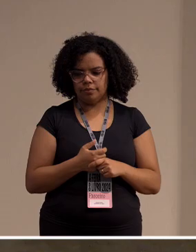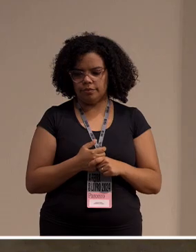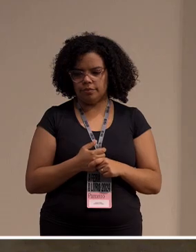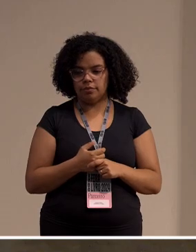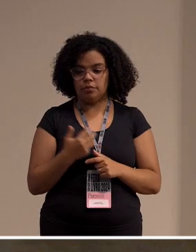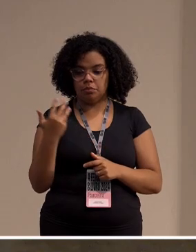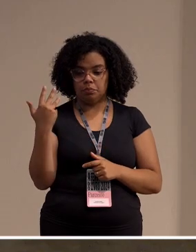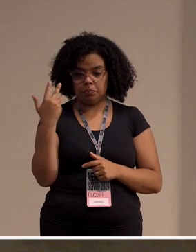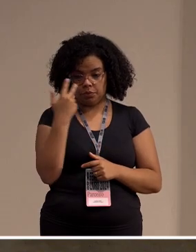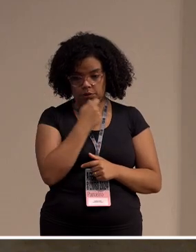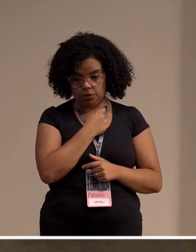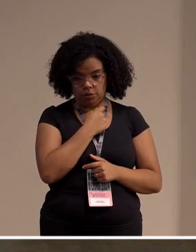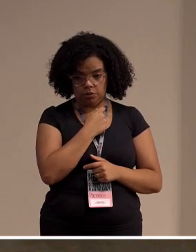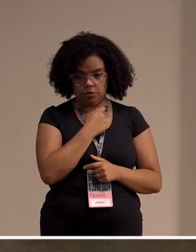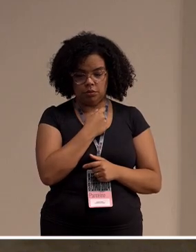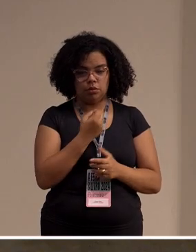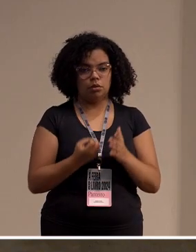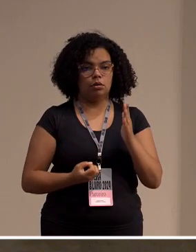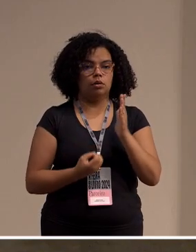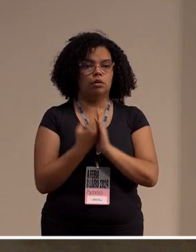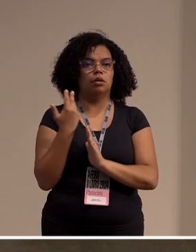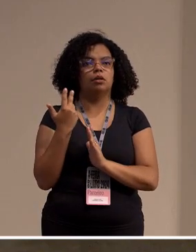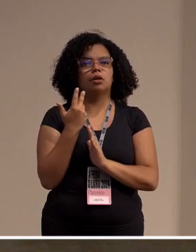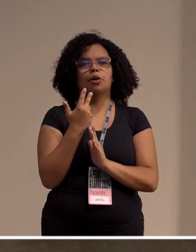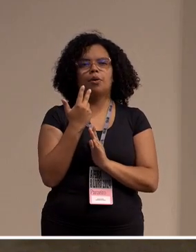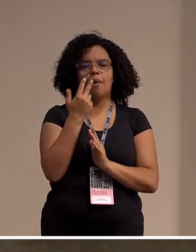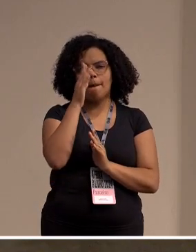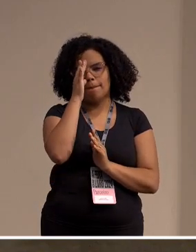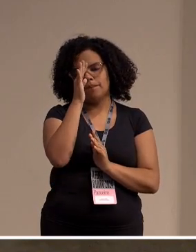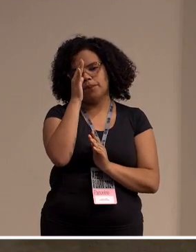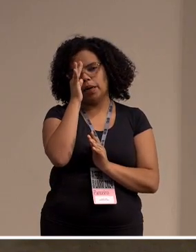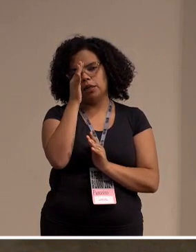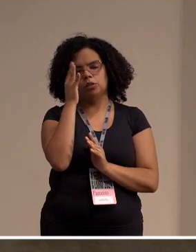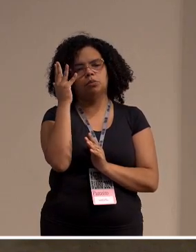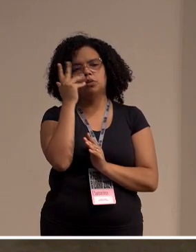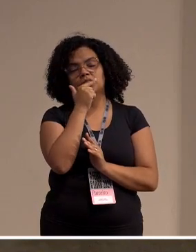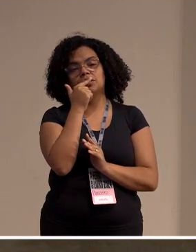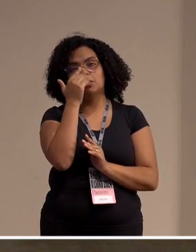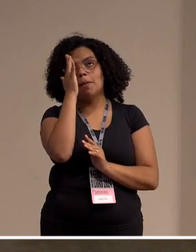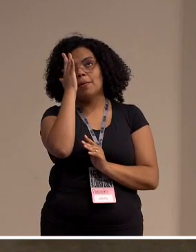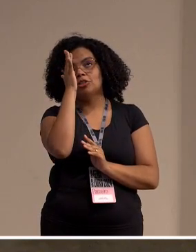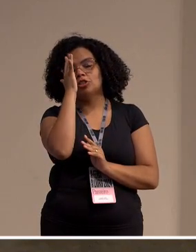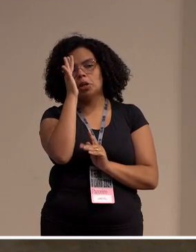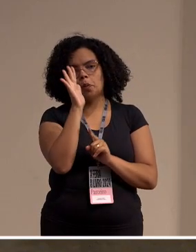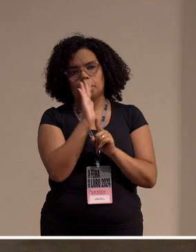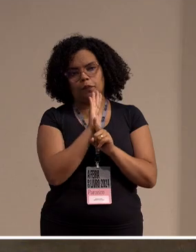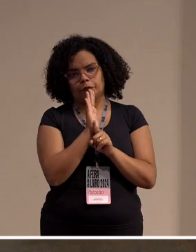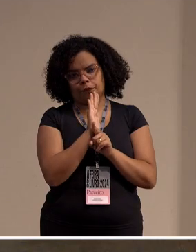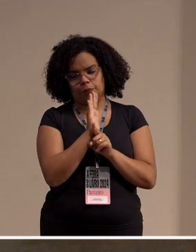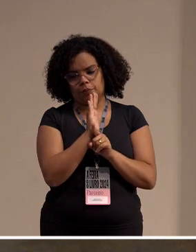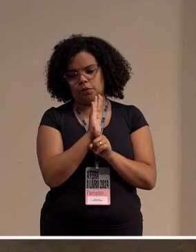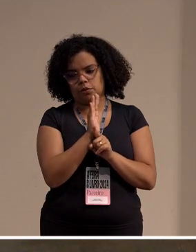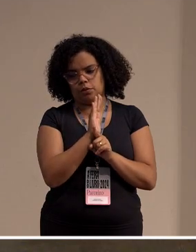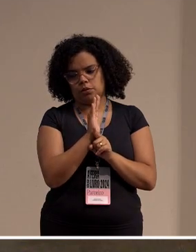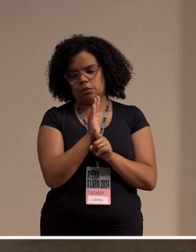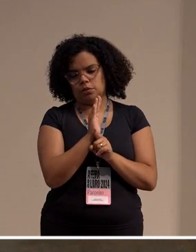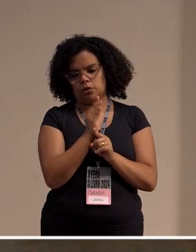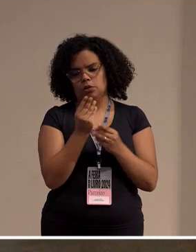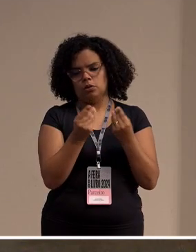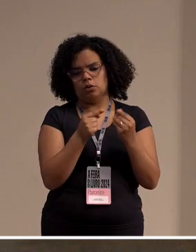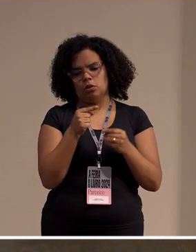são muito bonitos, criam imagens muito bonitas. Eu fiquei imaginando um filme. Como é que você